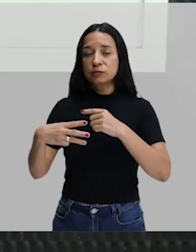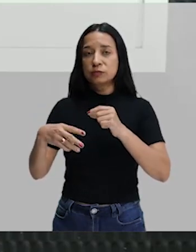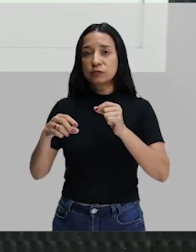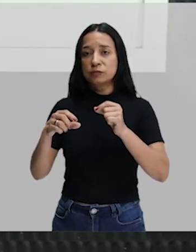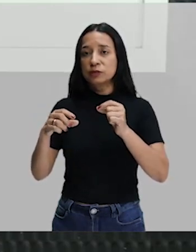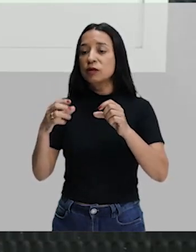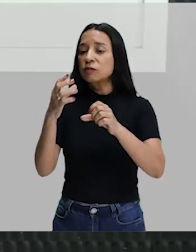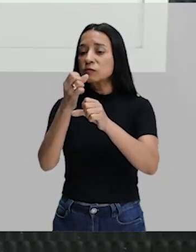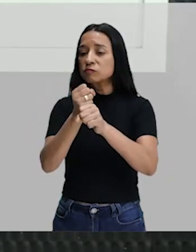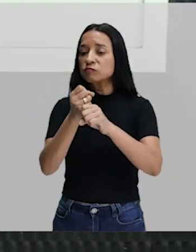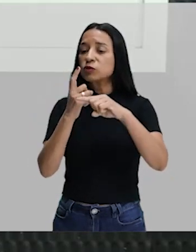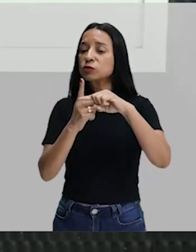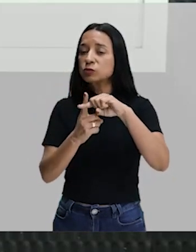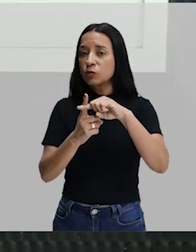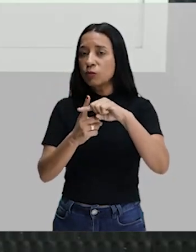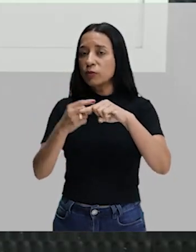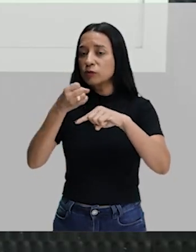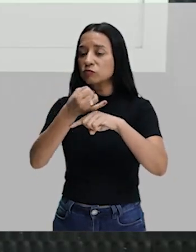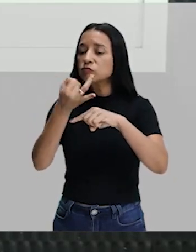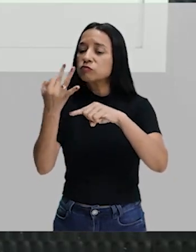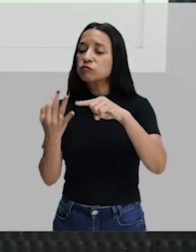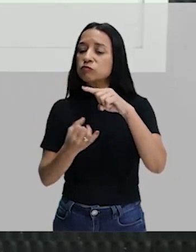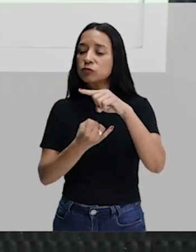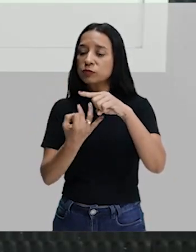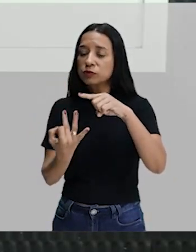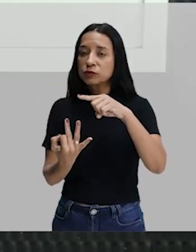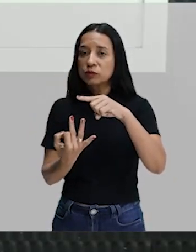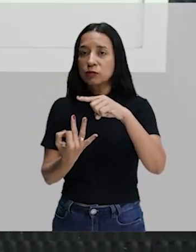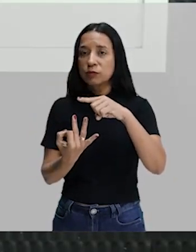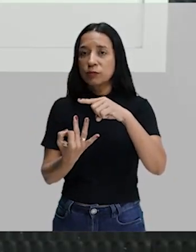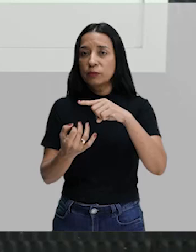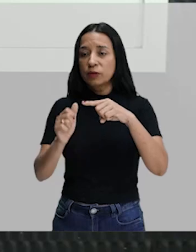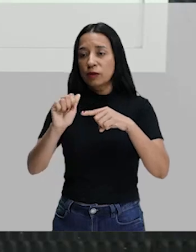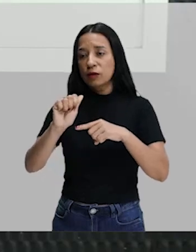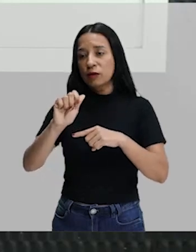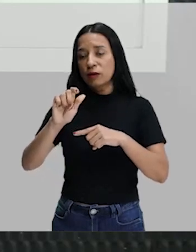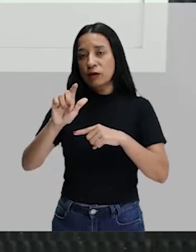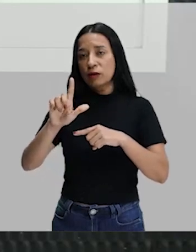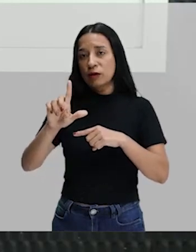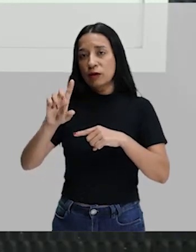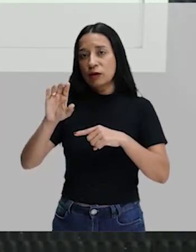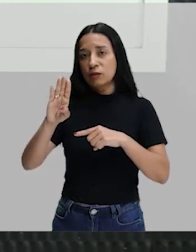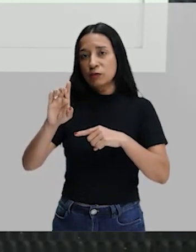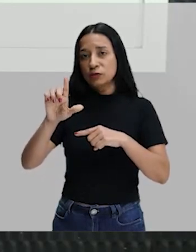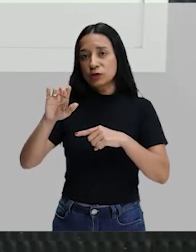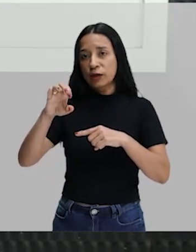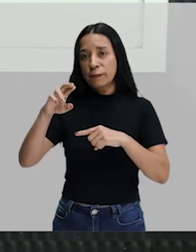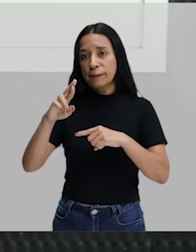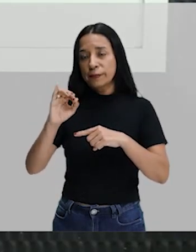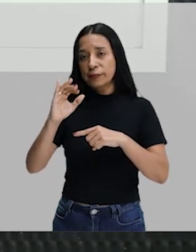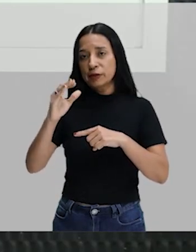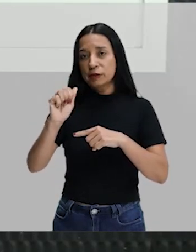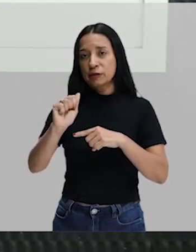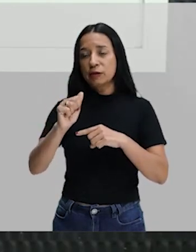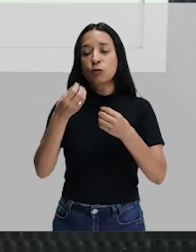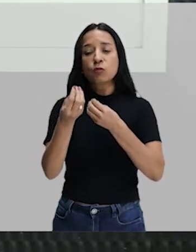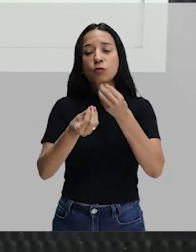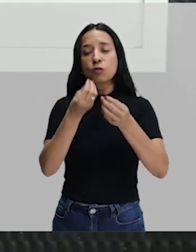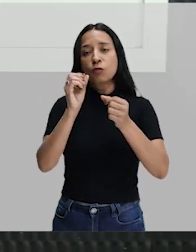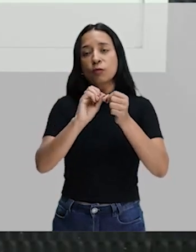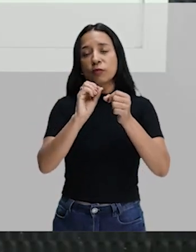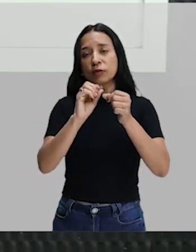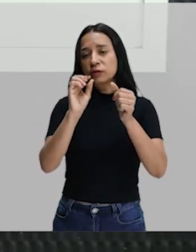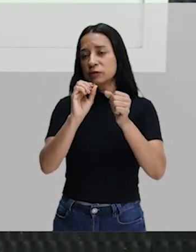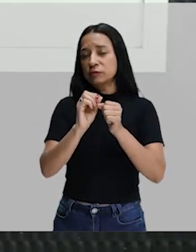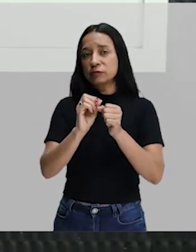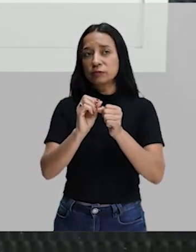essa soma de fração, né? Tá? É uma fração algébrica, né? Como é que eu faço para fazer a soma dessa fração? Quem